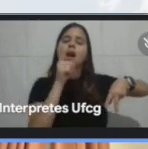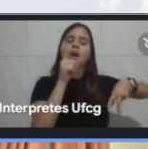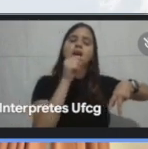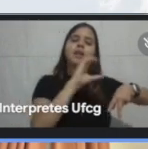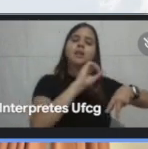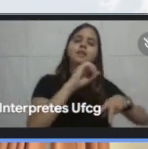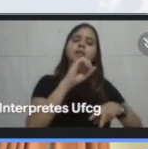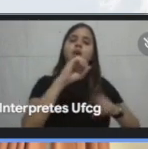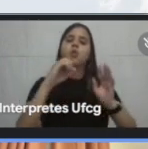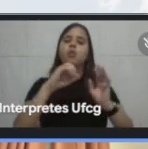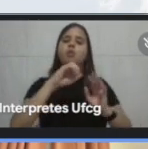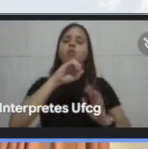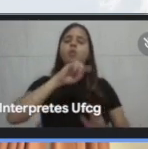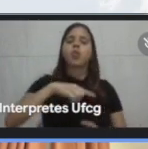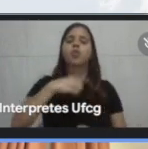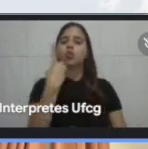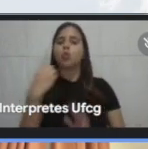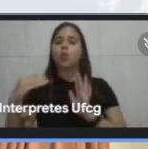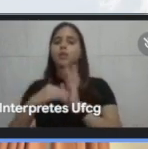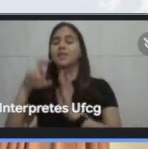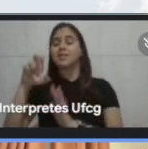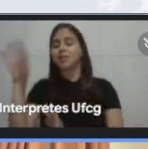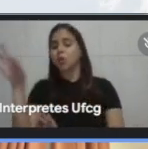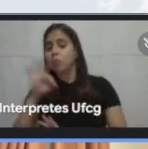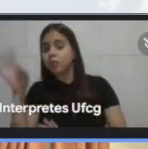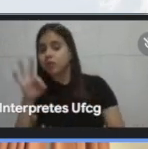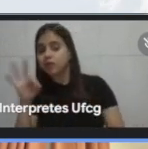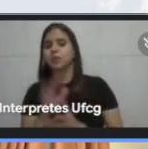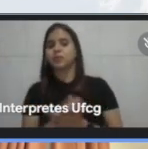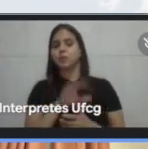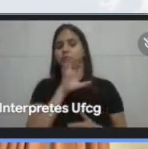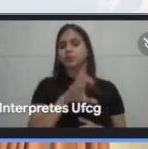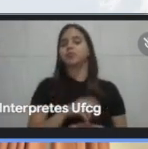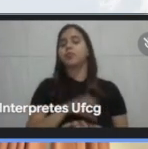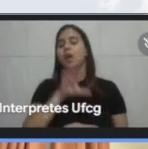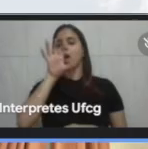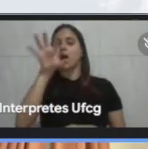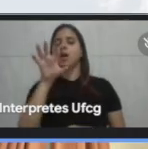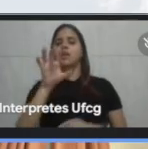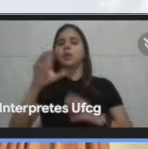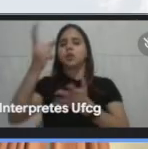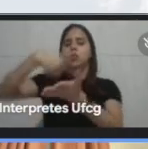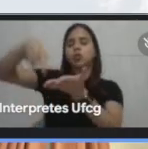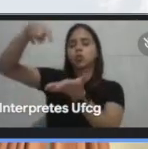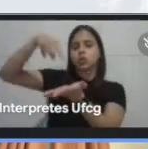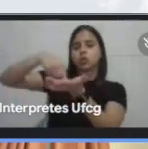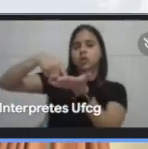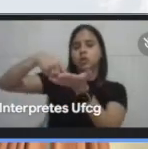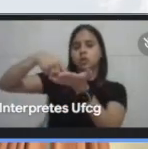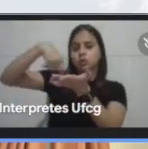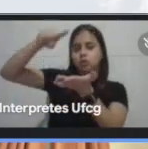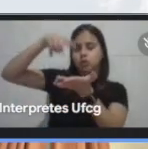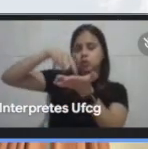daquela região. Enquanto aqui no centro, por exemplo, que são regiões que têm mais